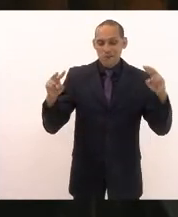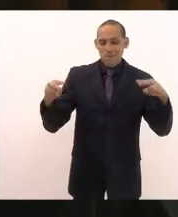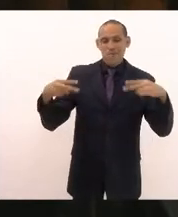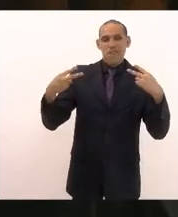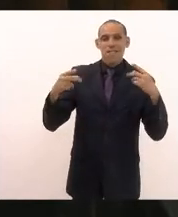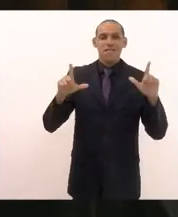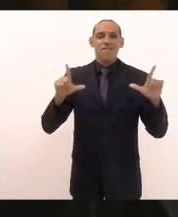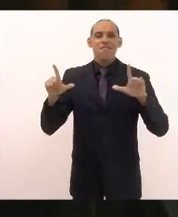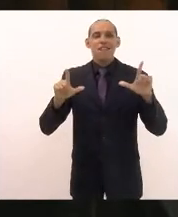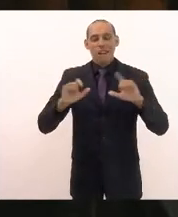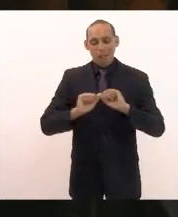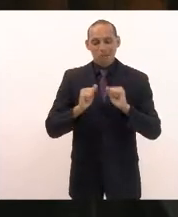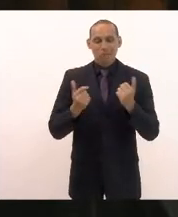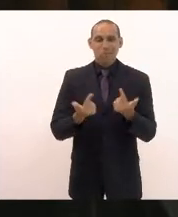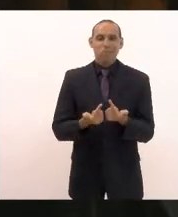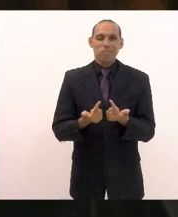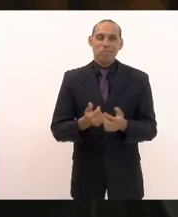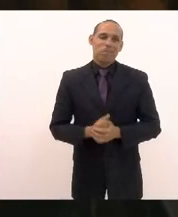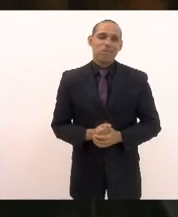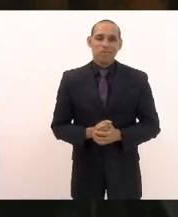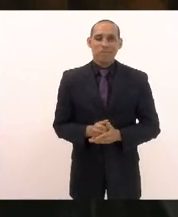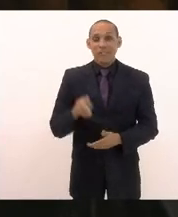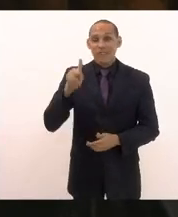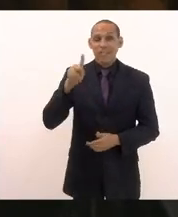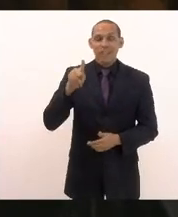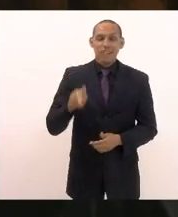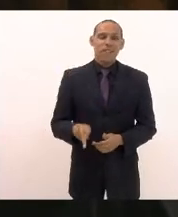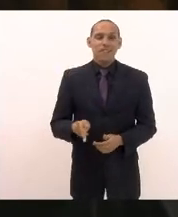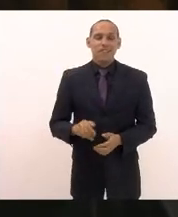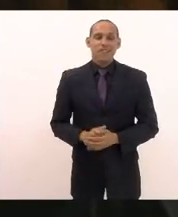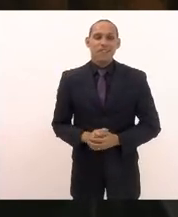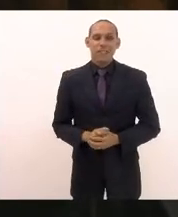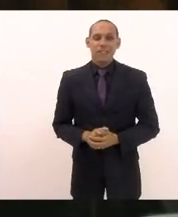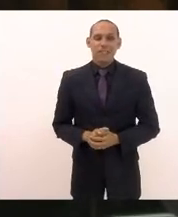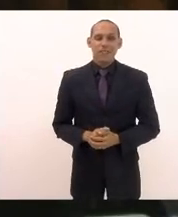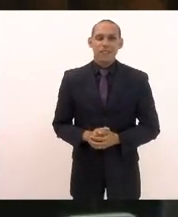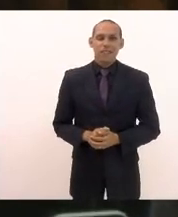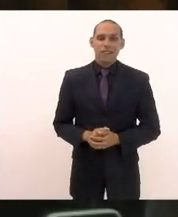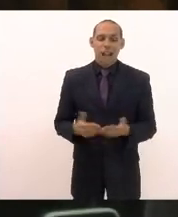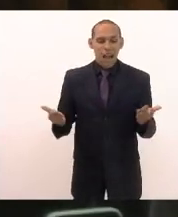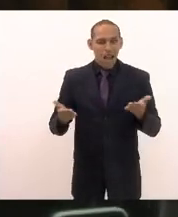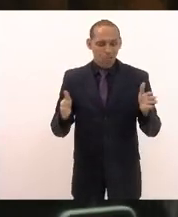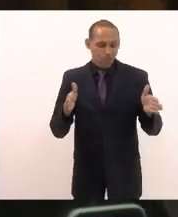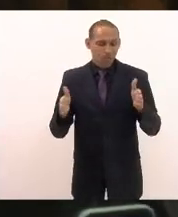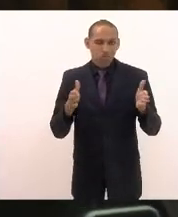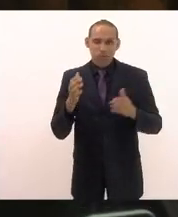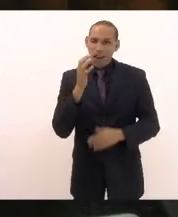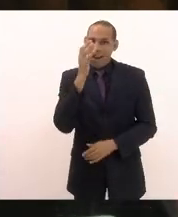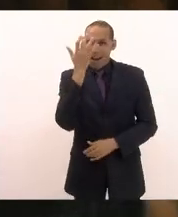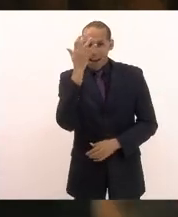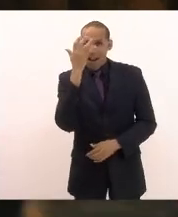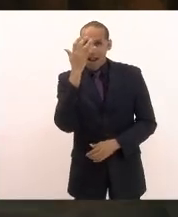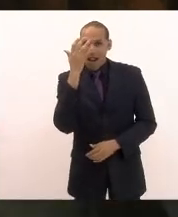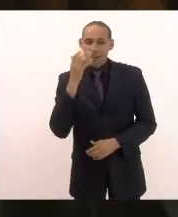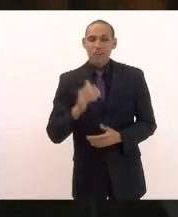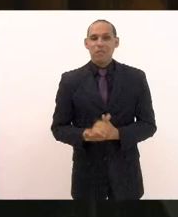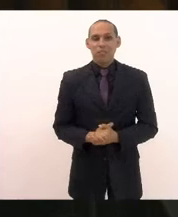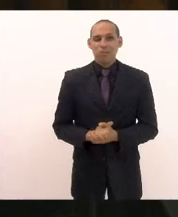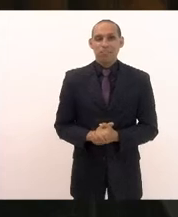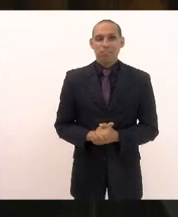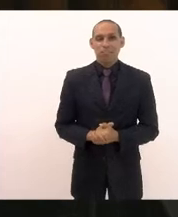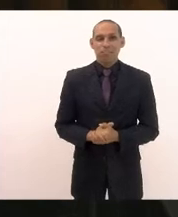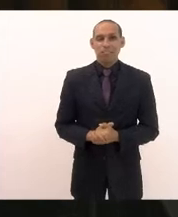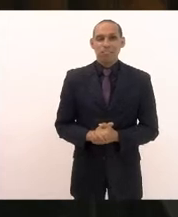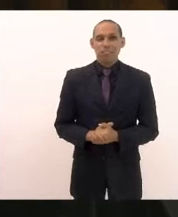Alerge. Senhora presidente, esses dias de carnaval foram